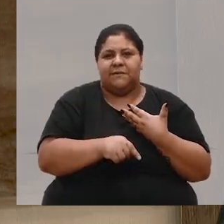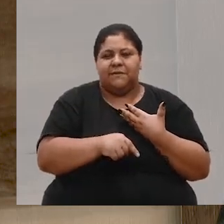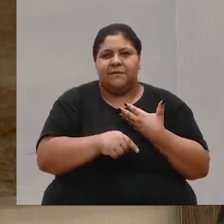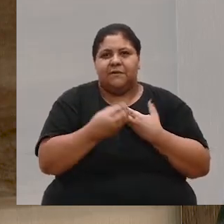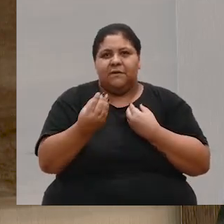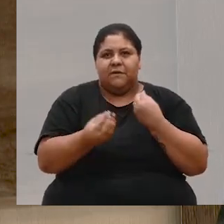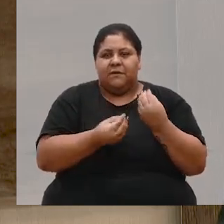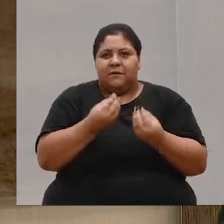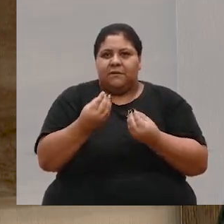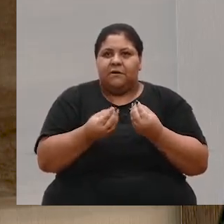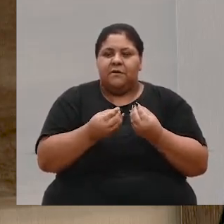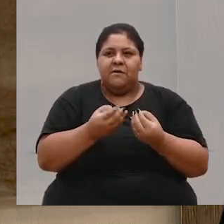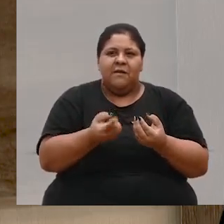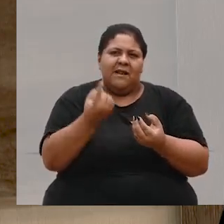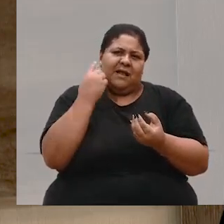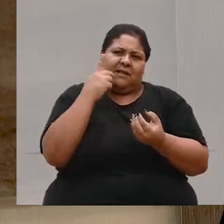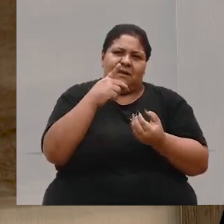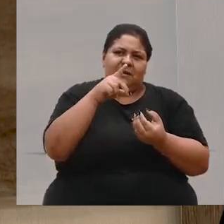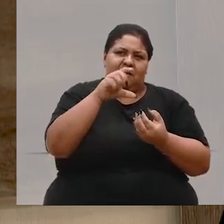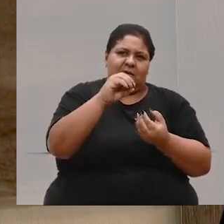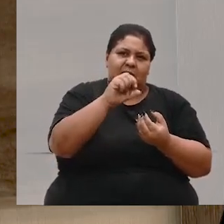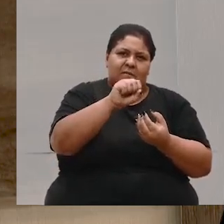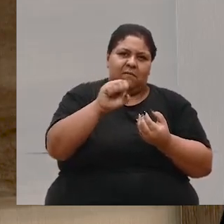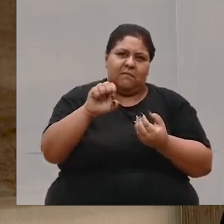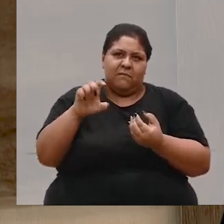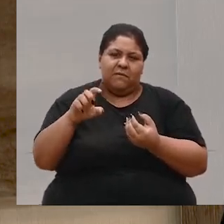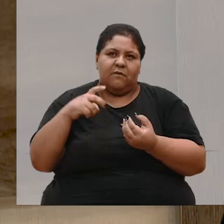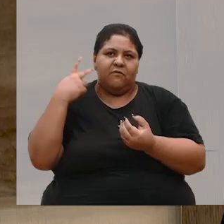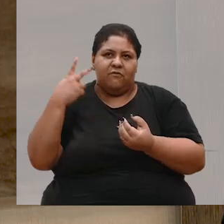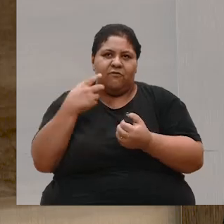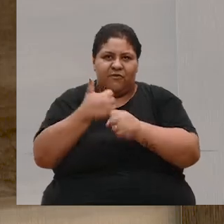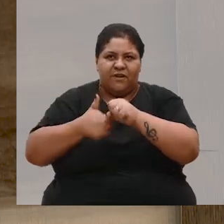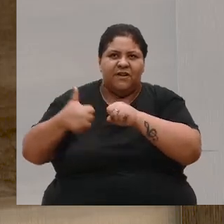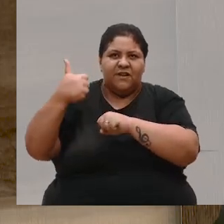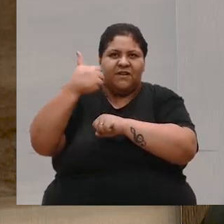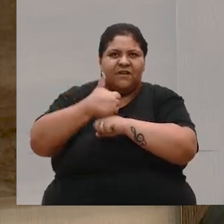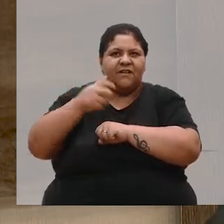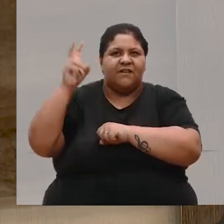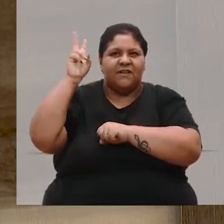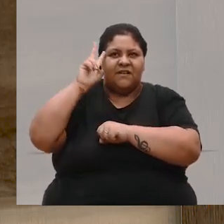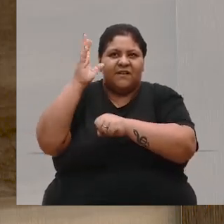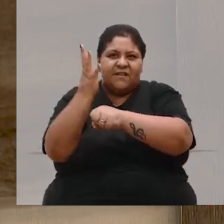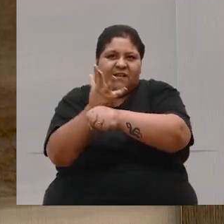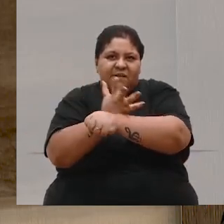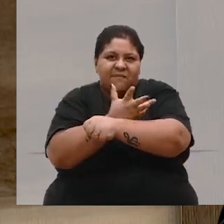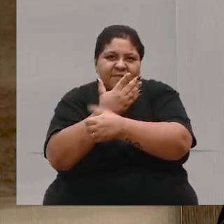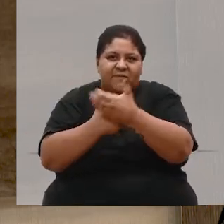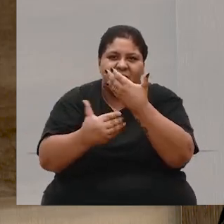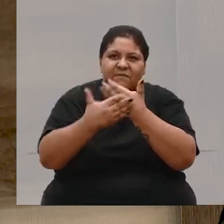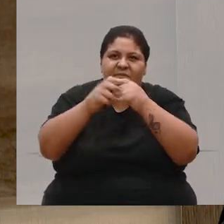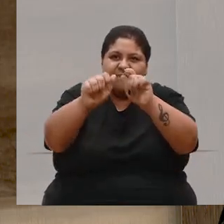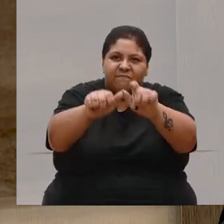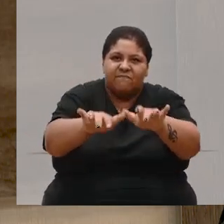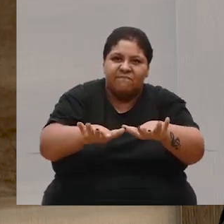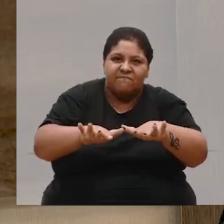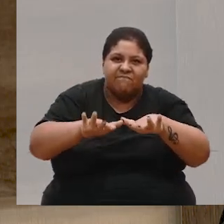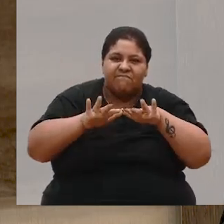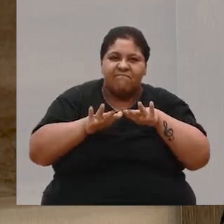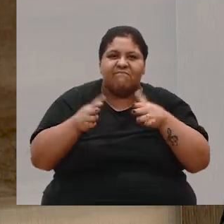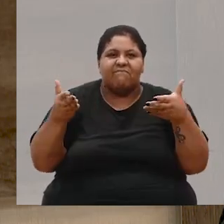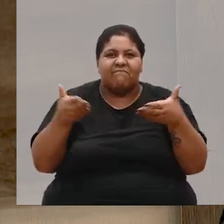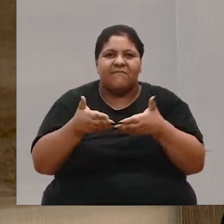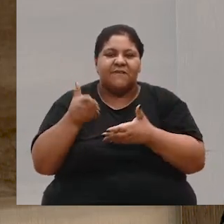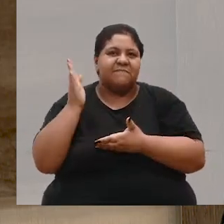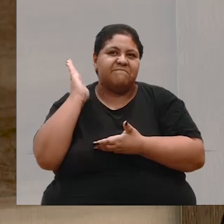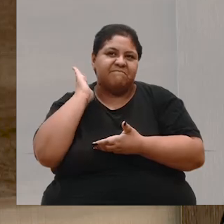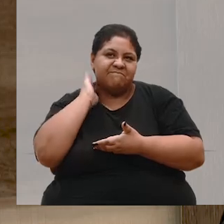tua posse lá atrás, como vereadora suplente, eu lembro, emocionou todo o plenário, todos nós. Aqui esse